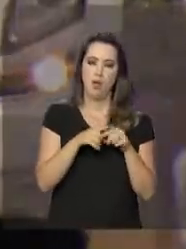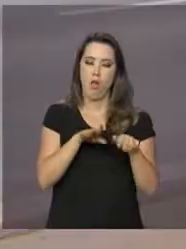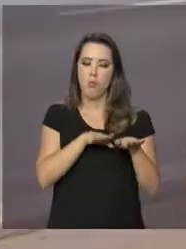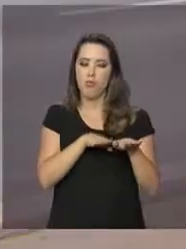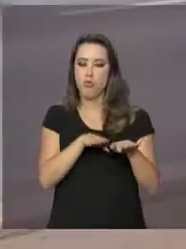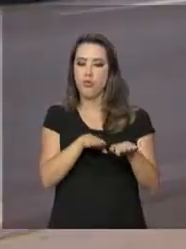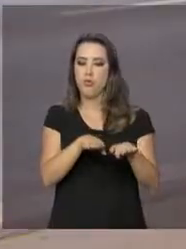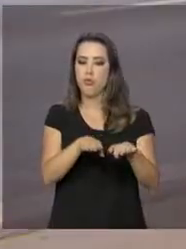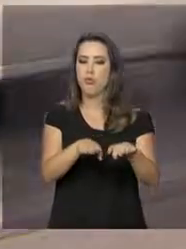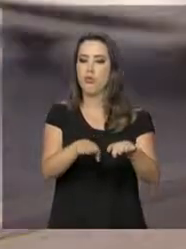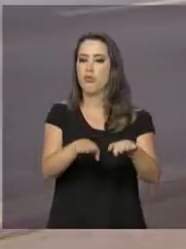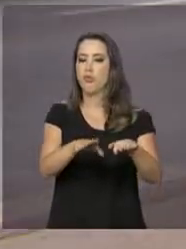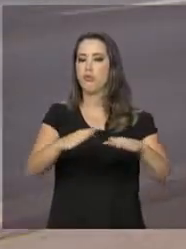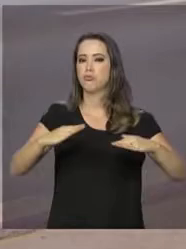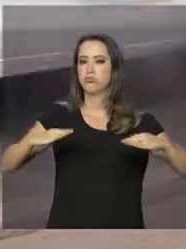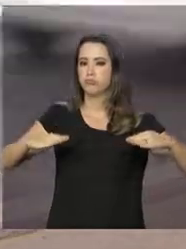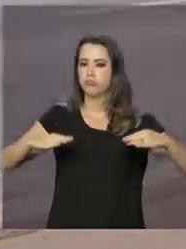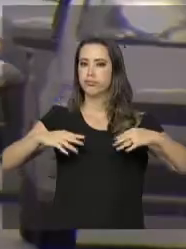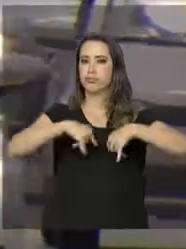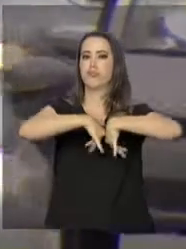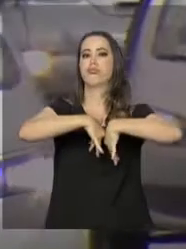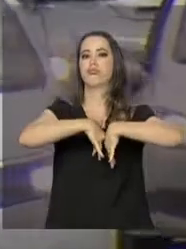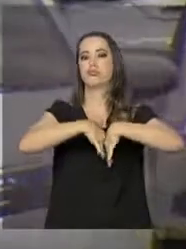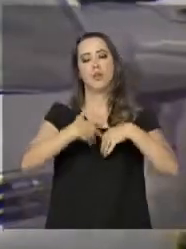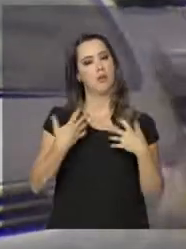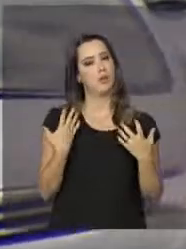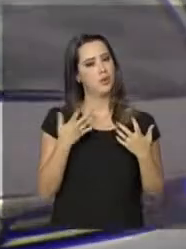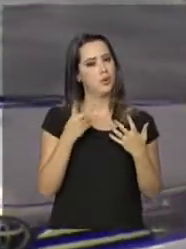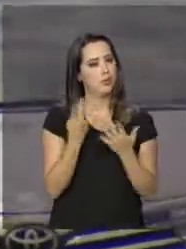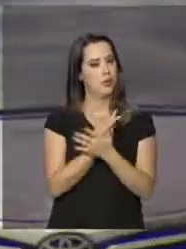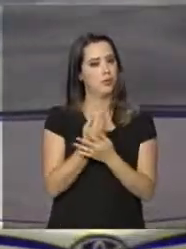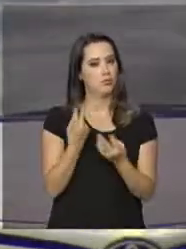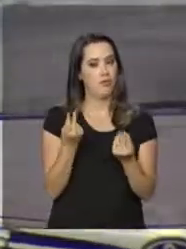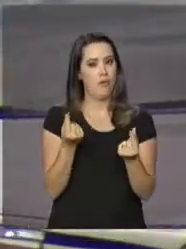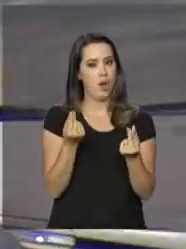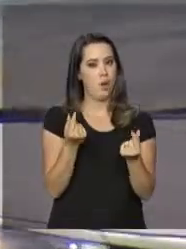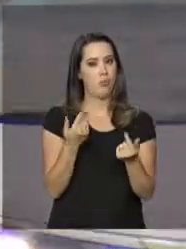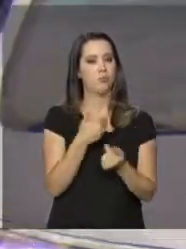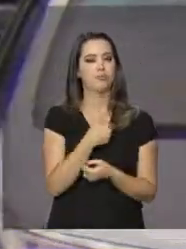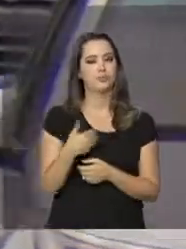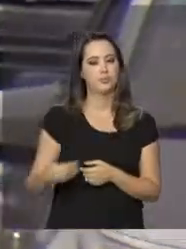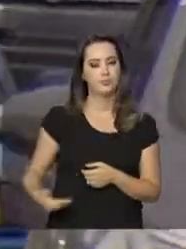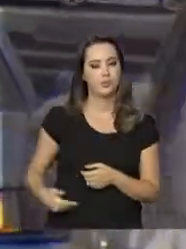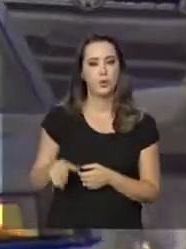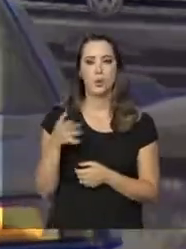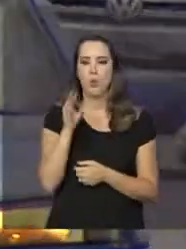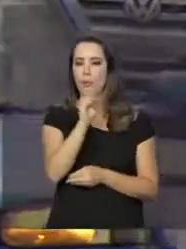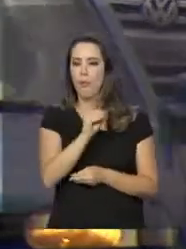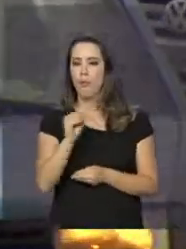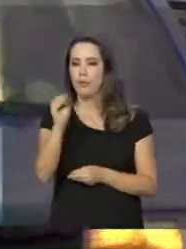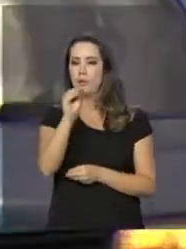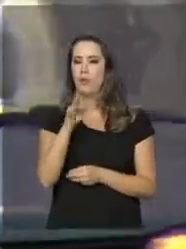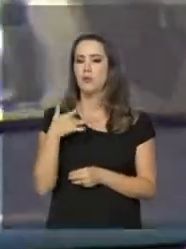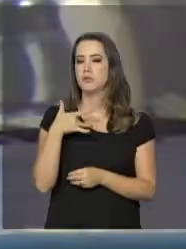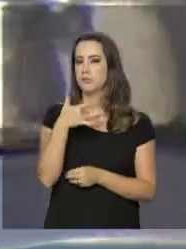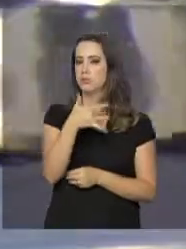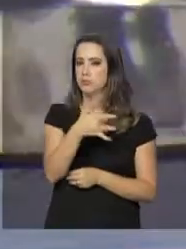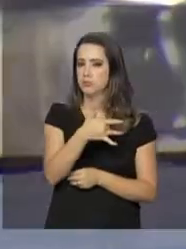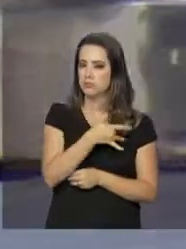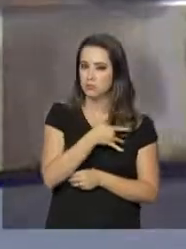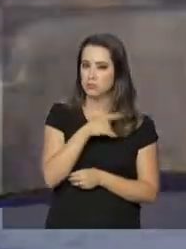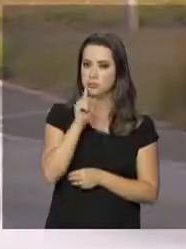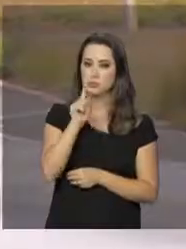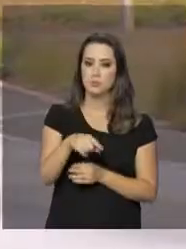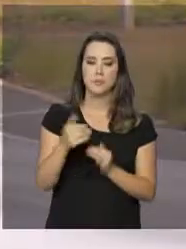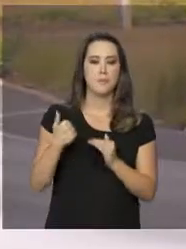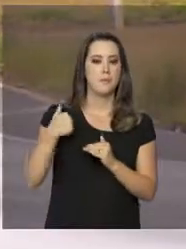nas vias e rodovias do país o que gera um custo para os cofres públicos como em atendimento no sistema único de